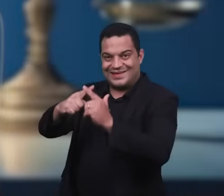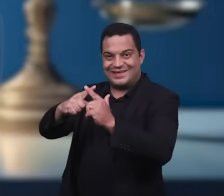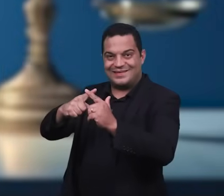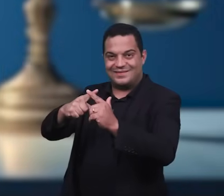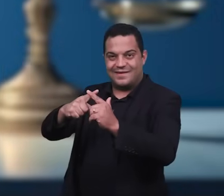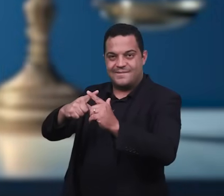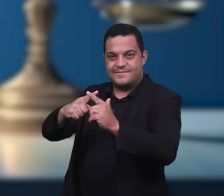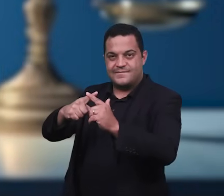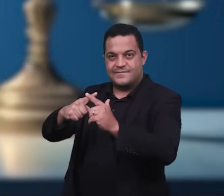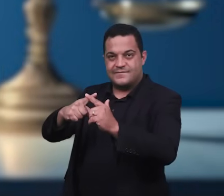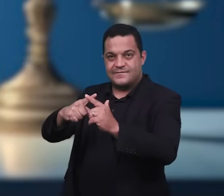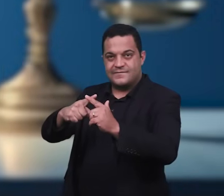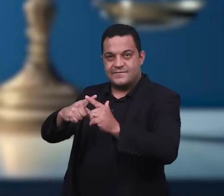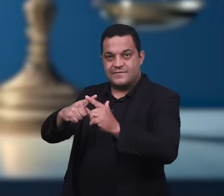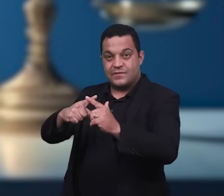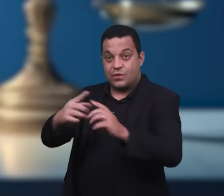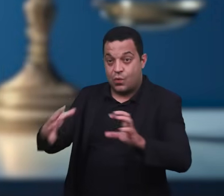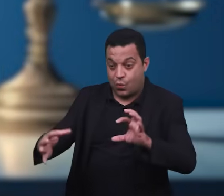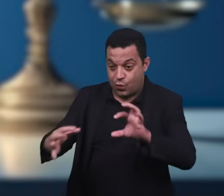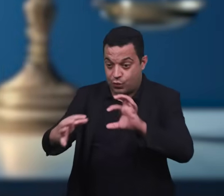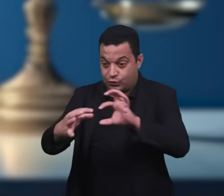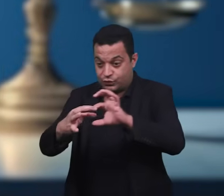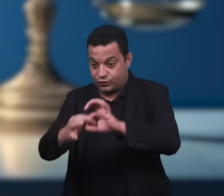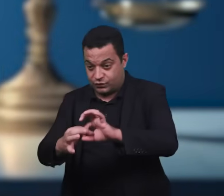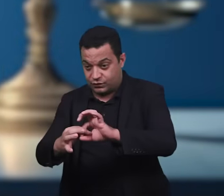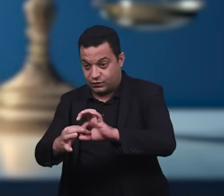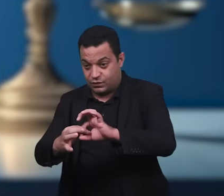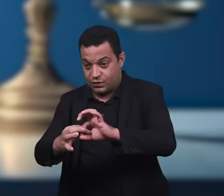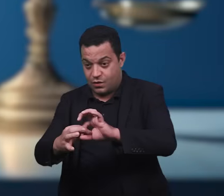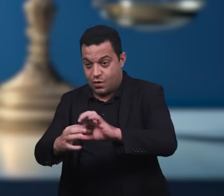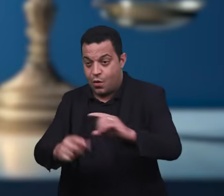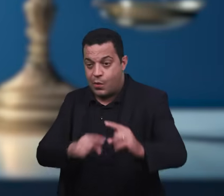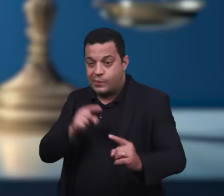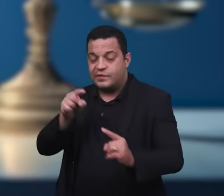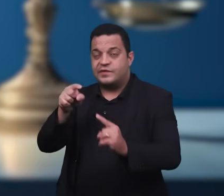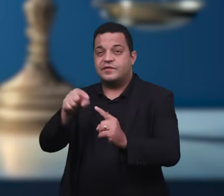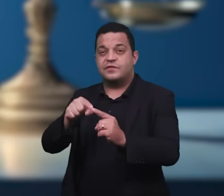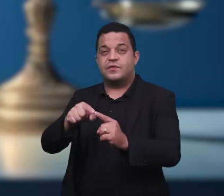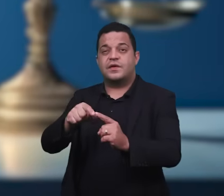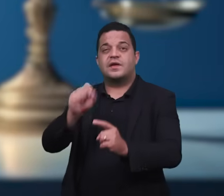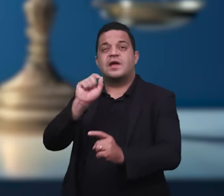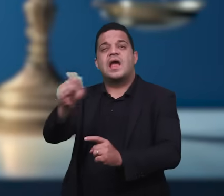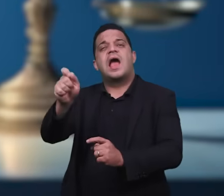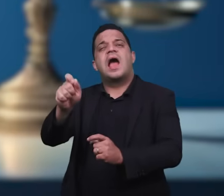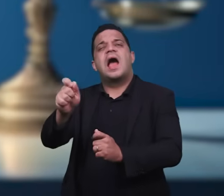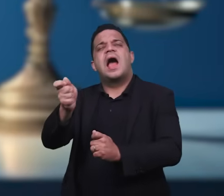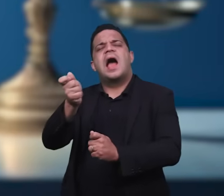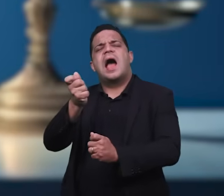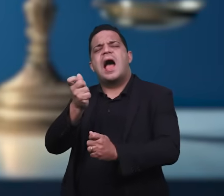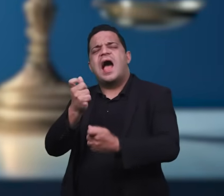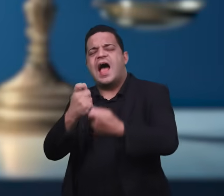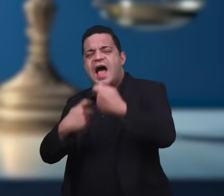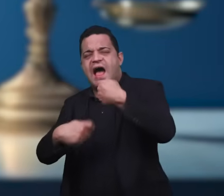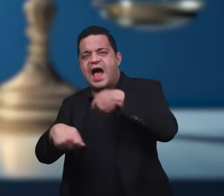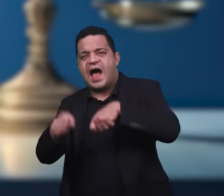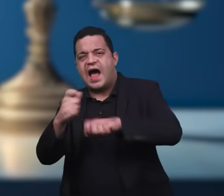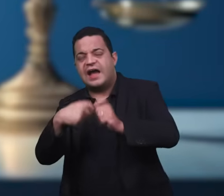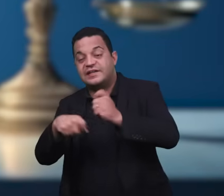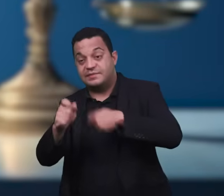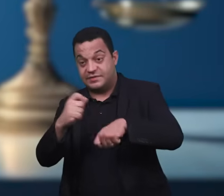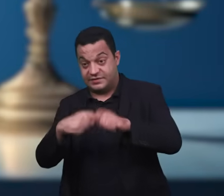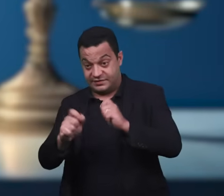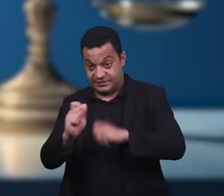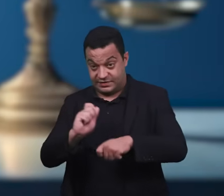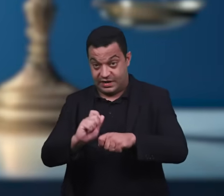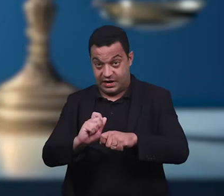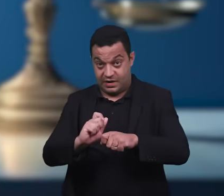seguinte: ao formarmos esse conjunto, estamos imbuídos do propósito de administrar aquilo